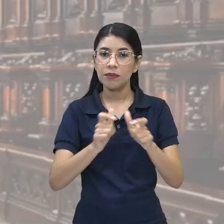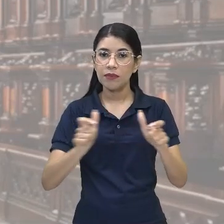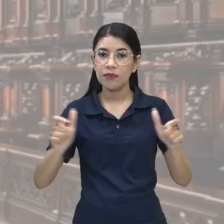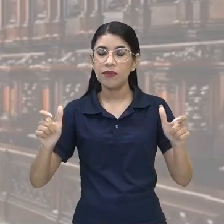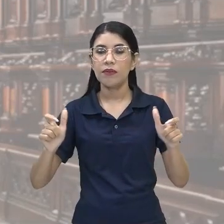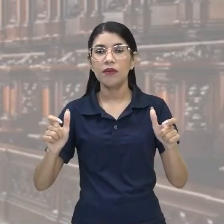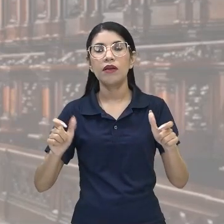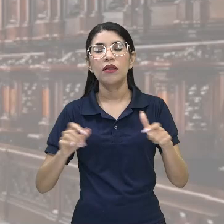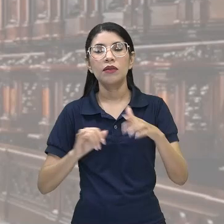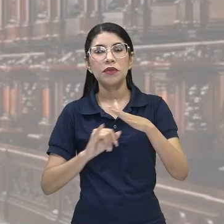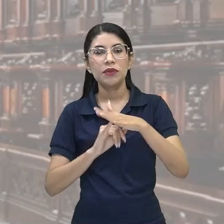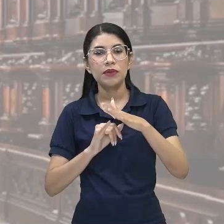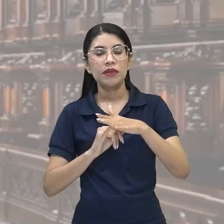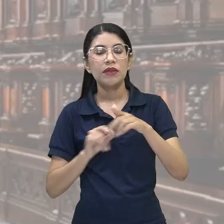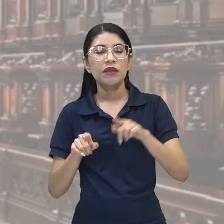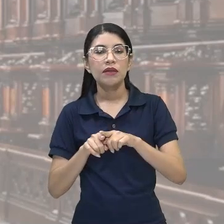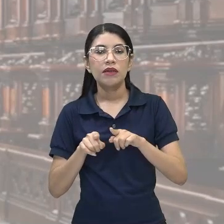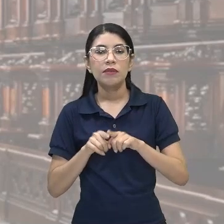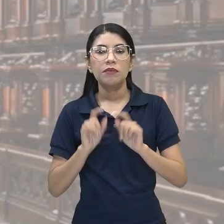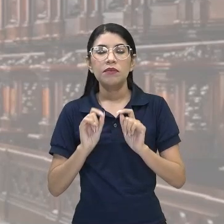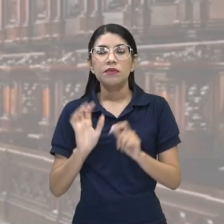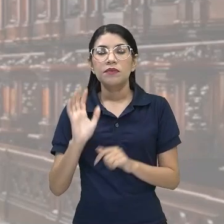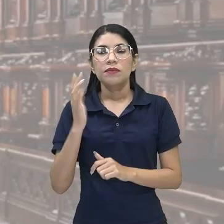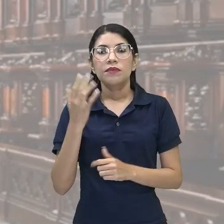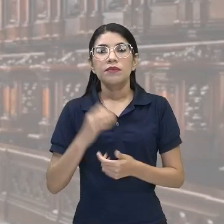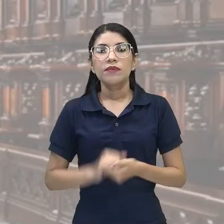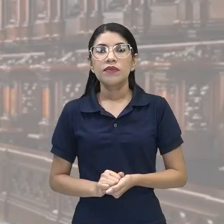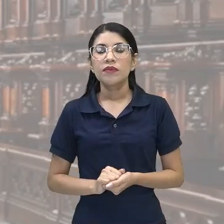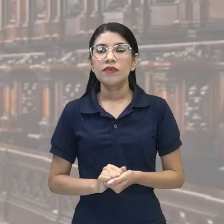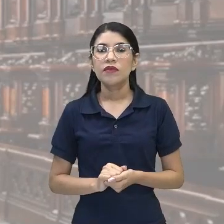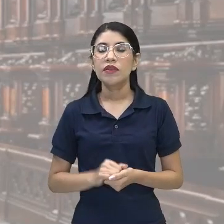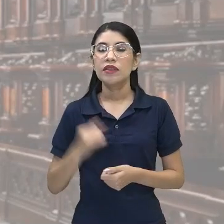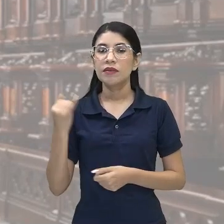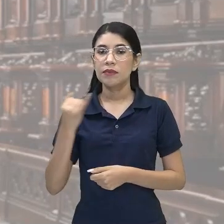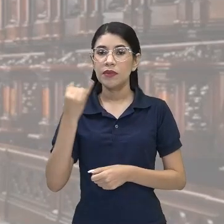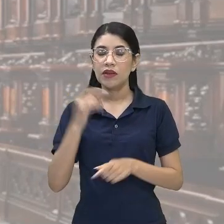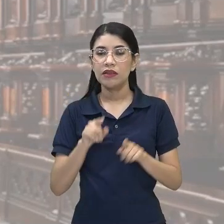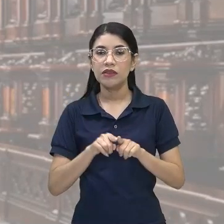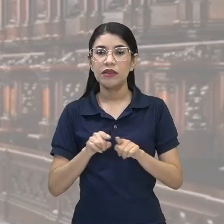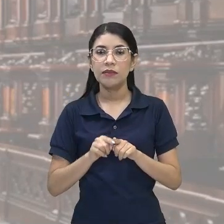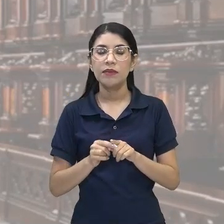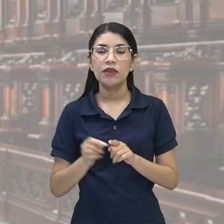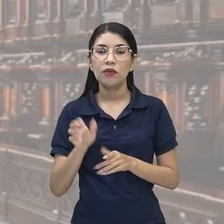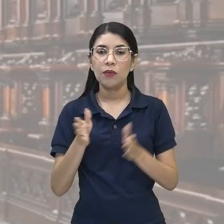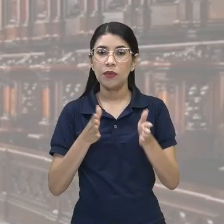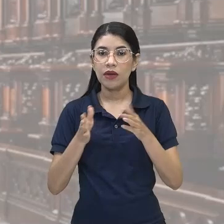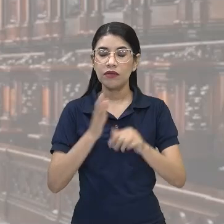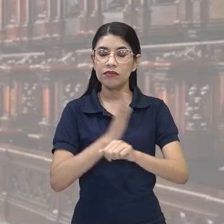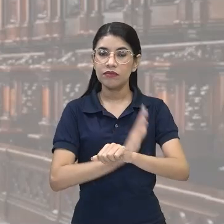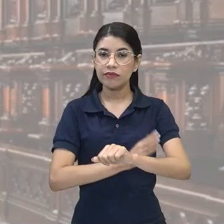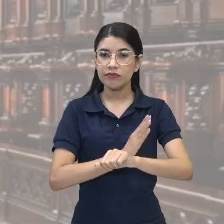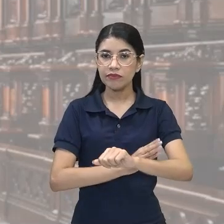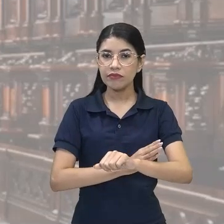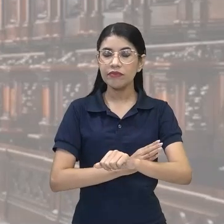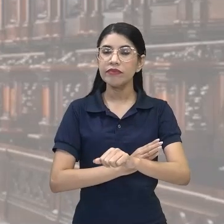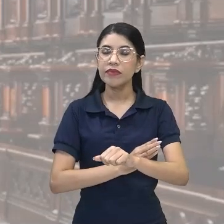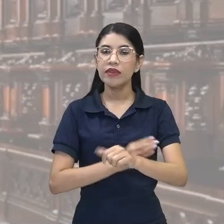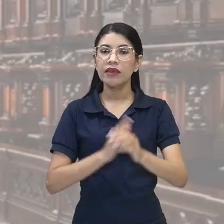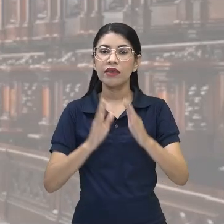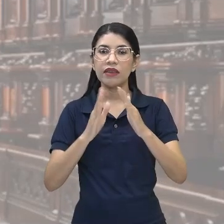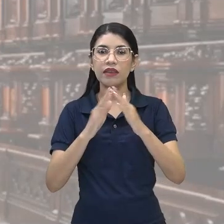como instituição, né, vai ser avassaladora. É dentro do período medieval que a